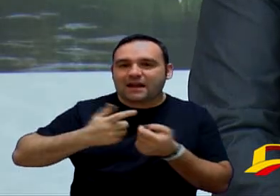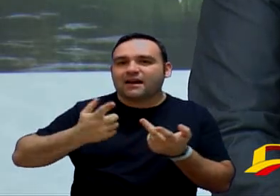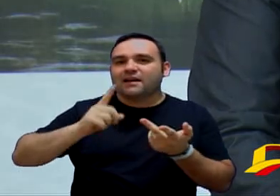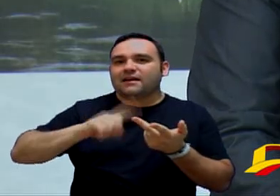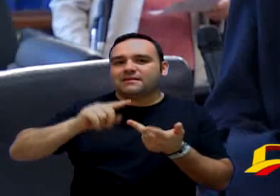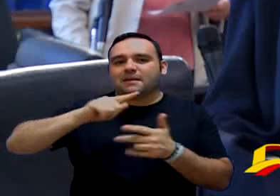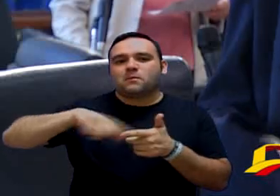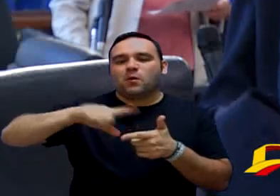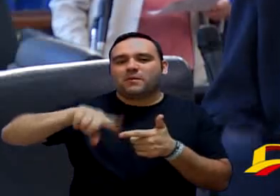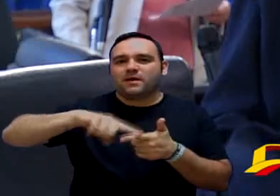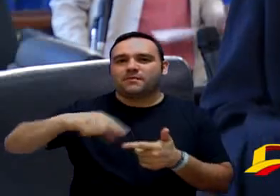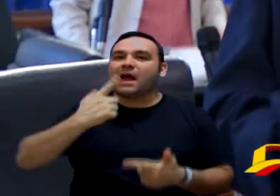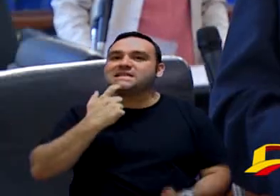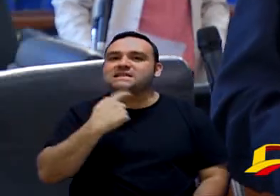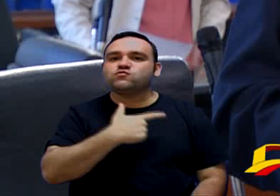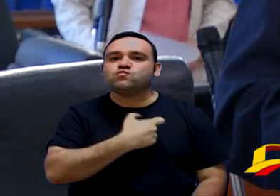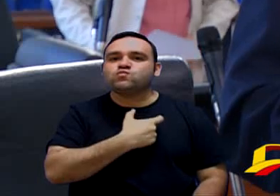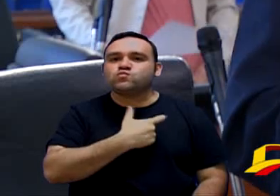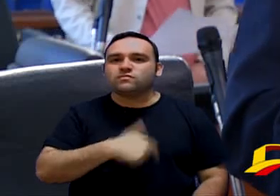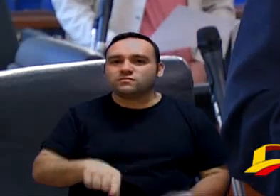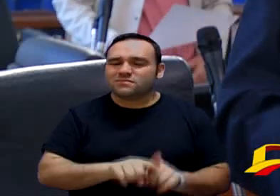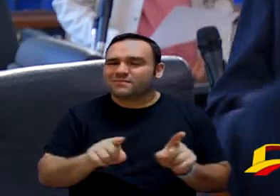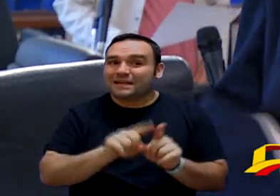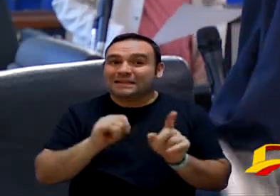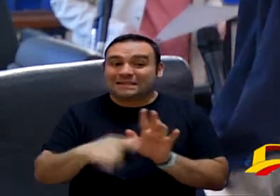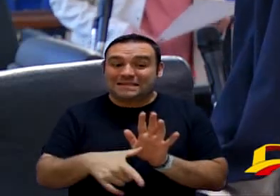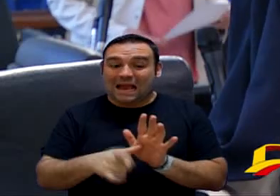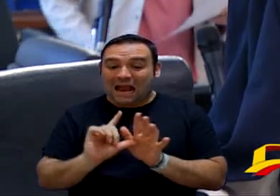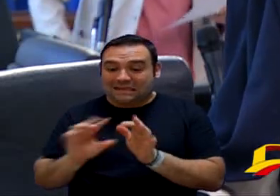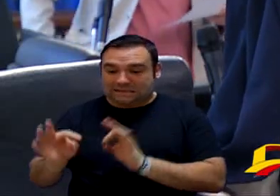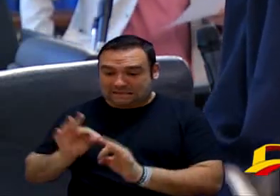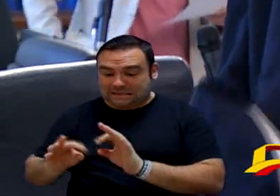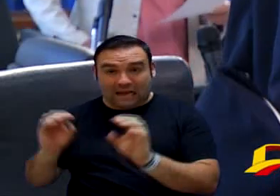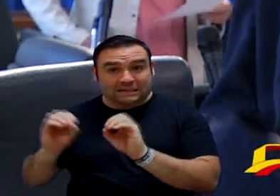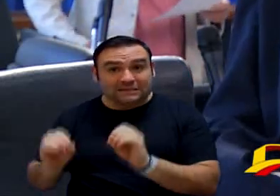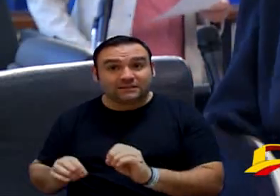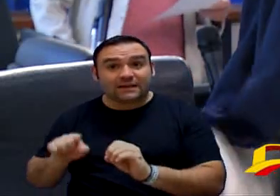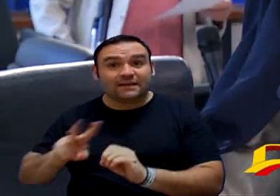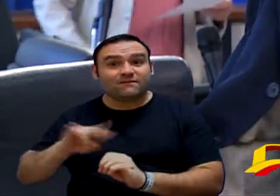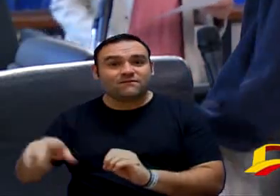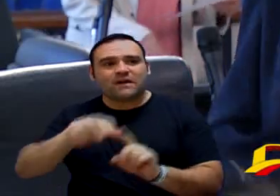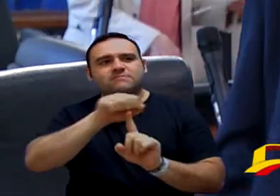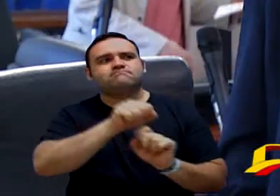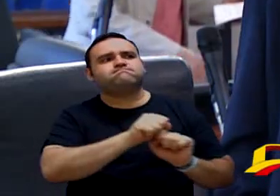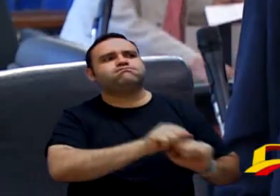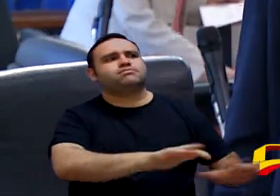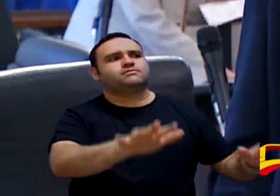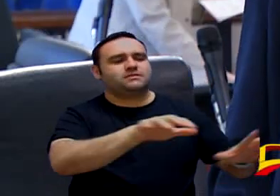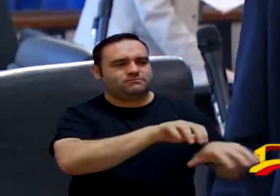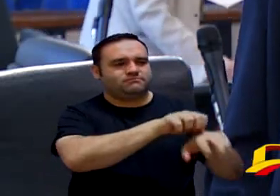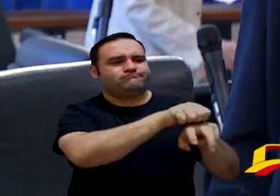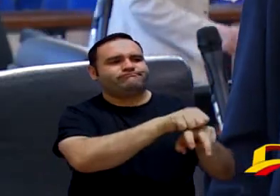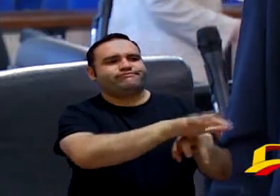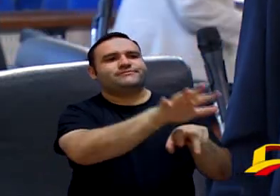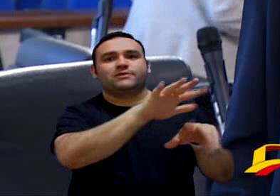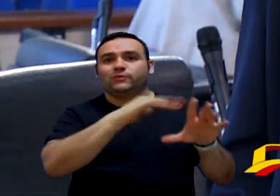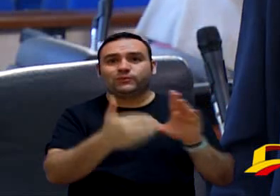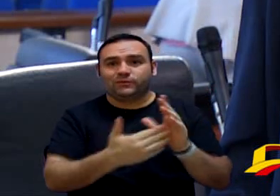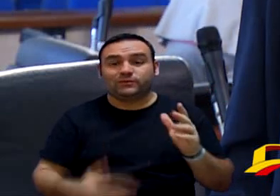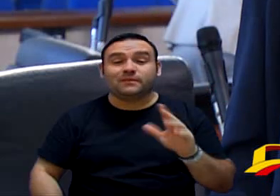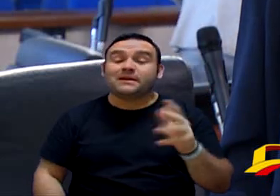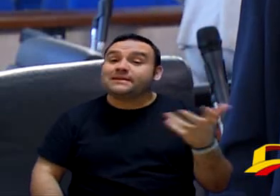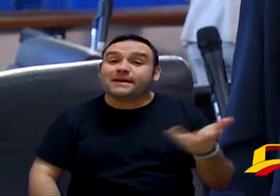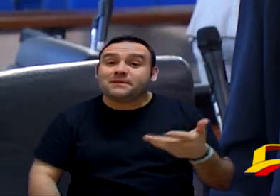com algum problema se ele não for tratado antes de entrar sim ele vai mais por ser emergencial ele não